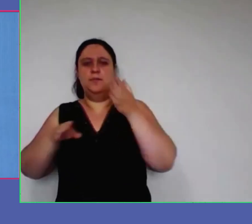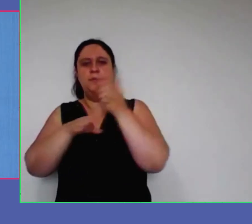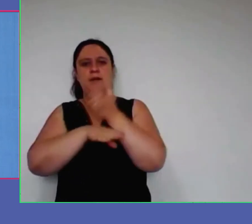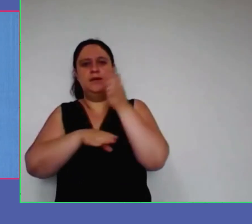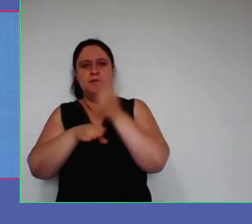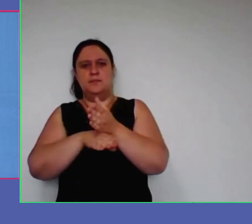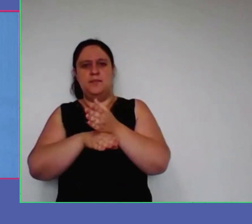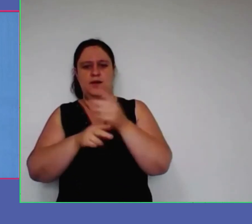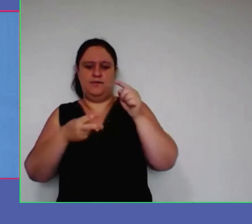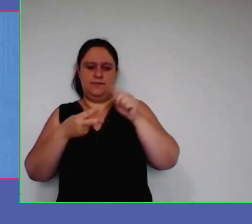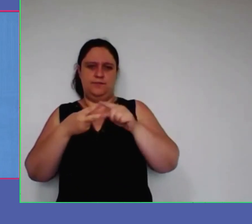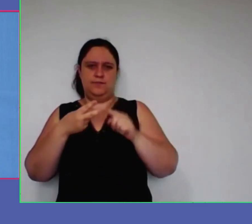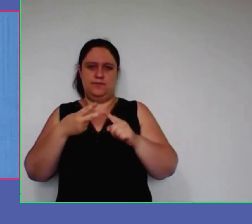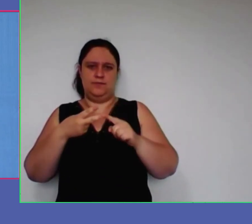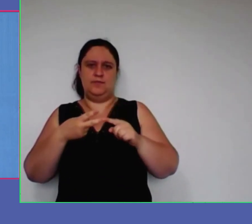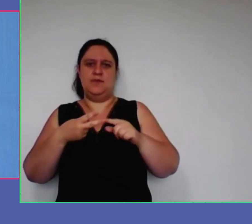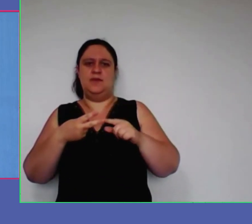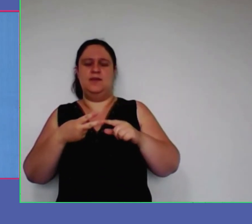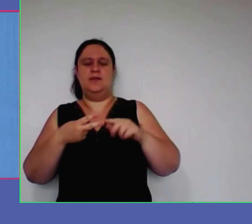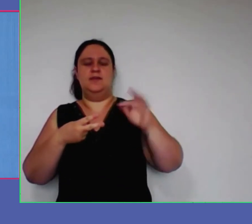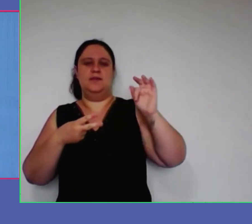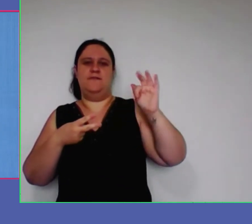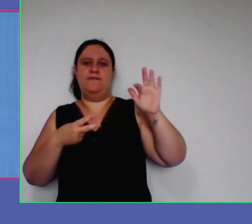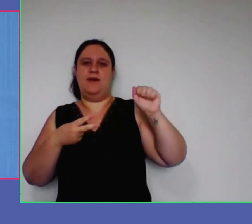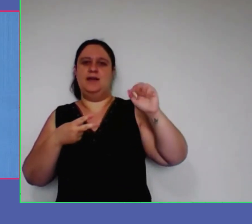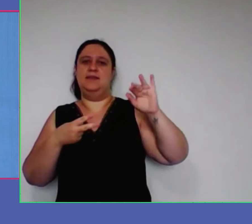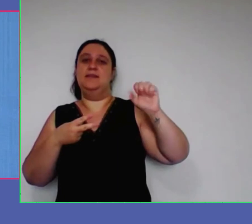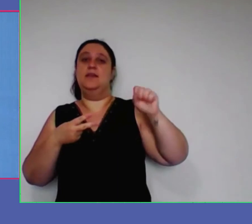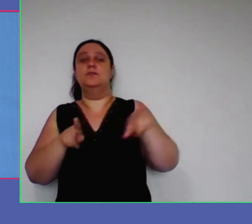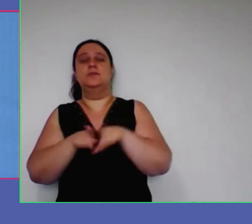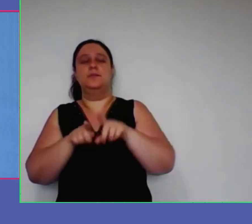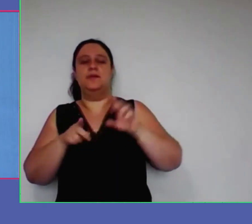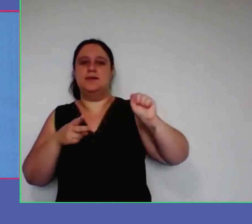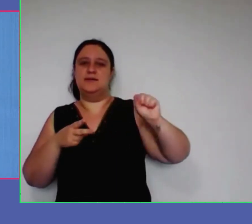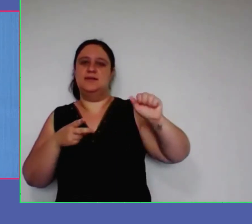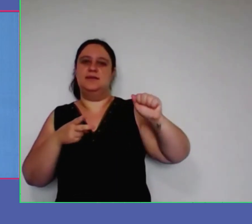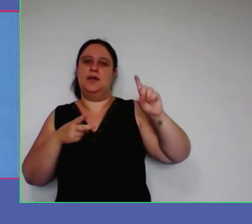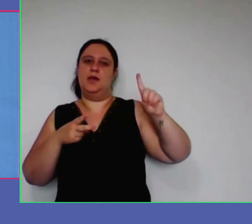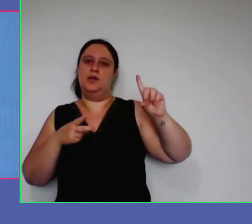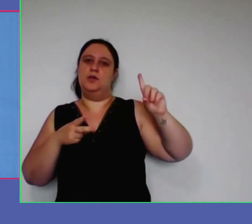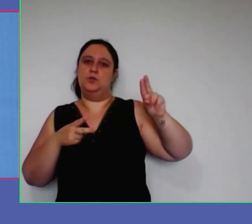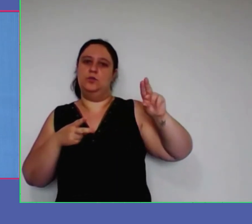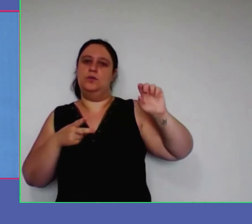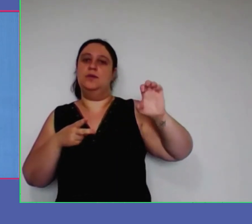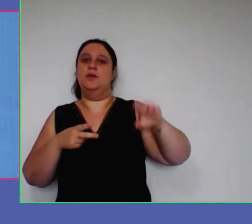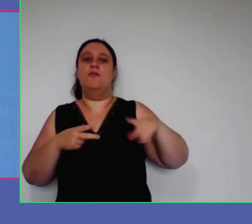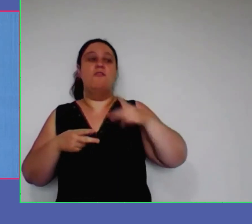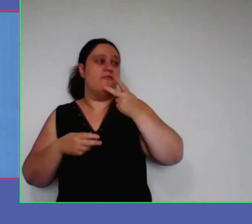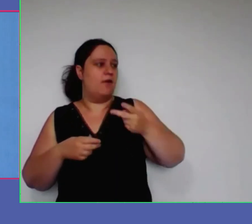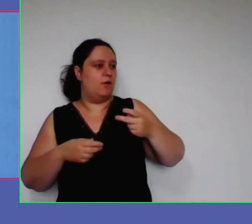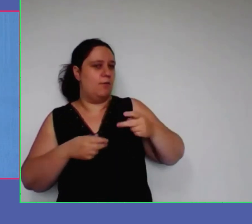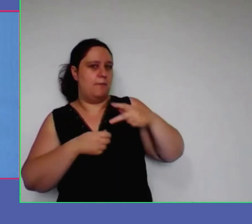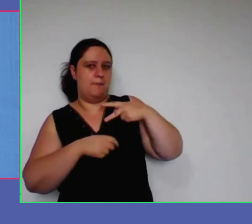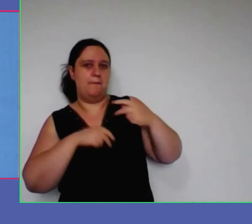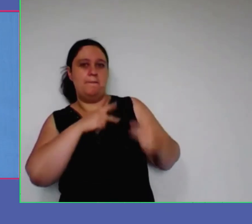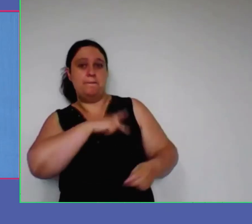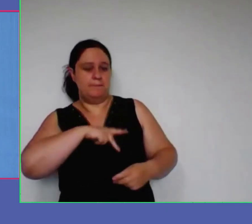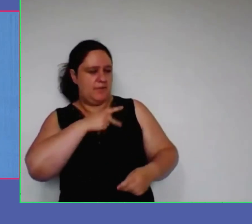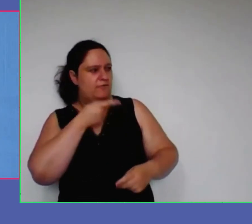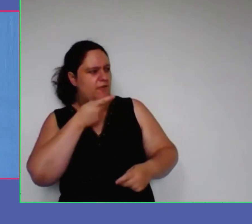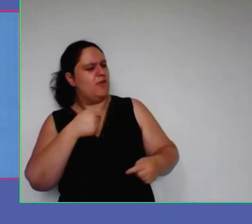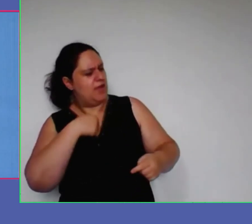sou fariseu, filho de fariseus. No tocante à esperança e à ressurreição dos mortos,